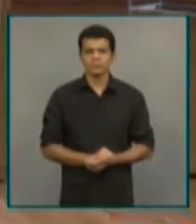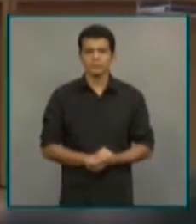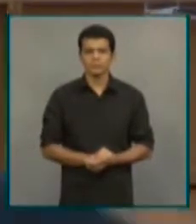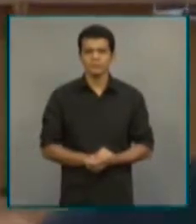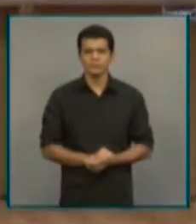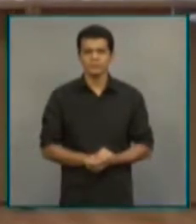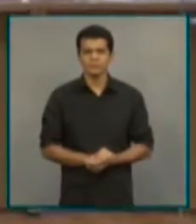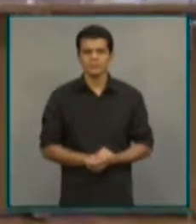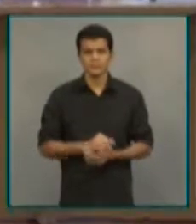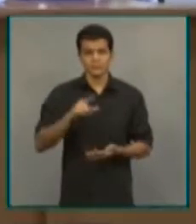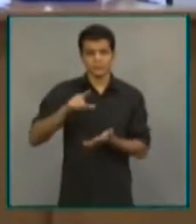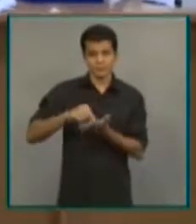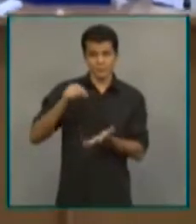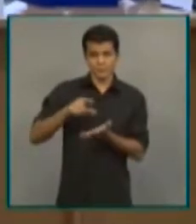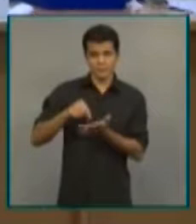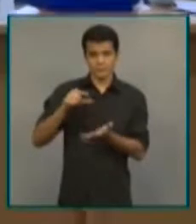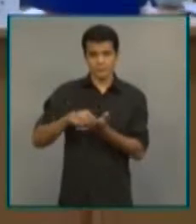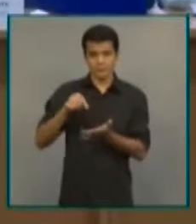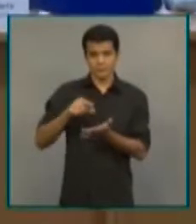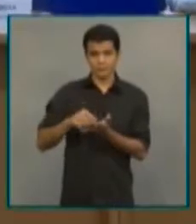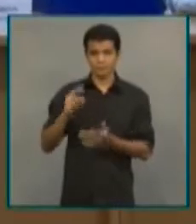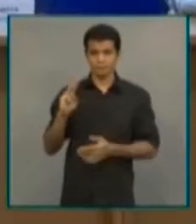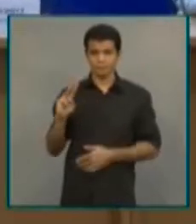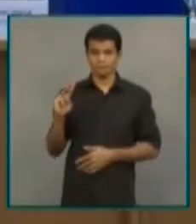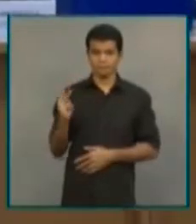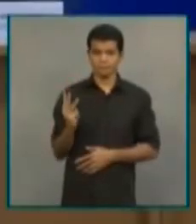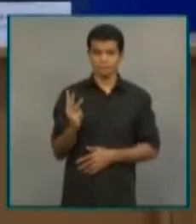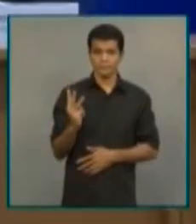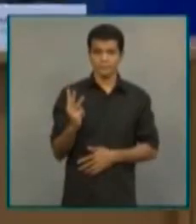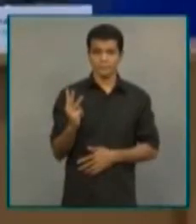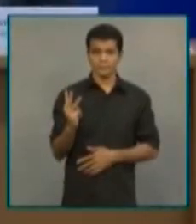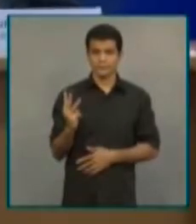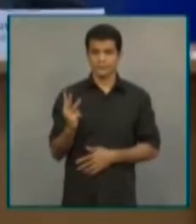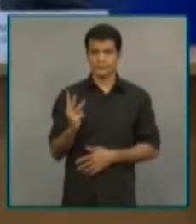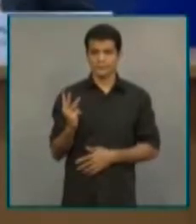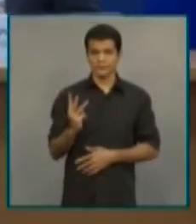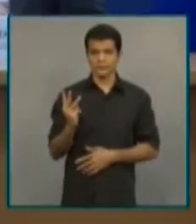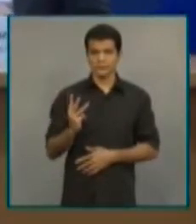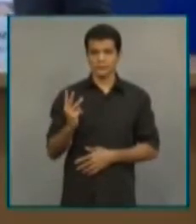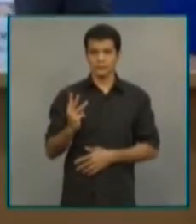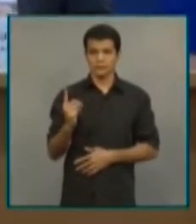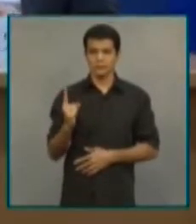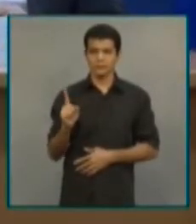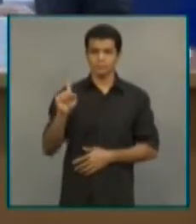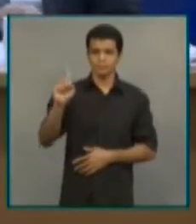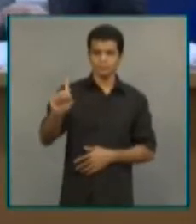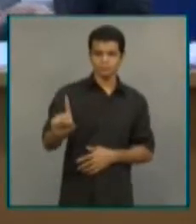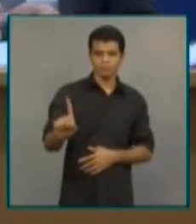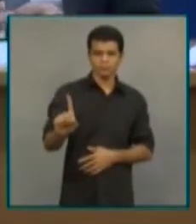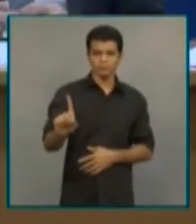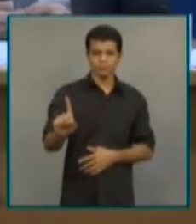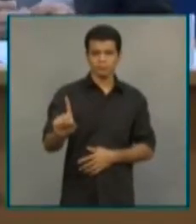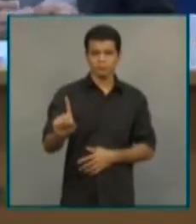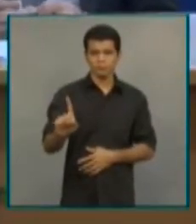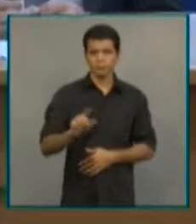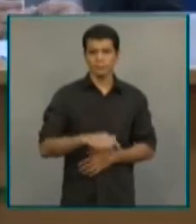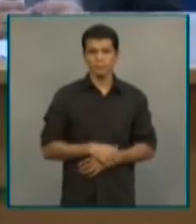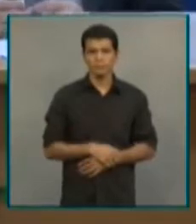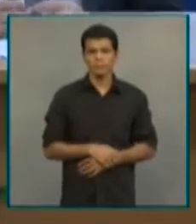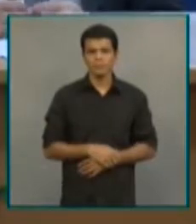Sortearemos agora o terceiro candidato da primeira rodada de perguntas.